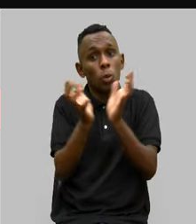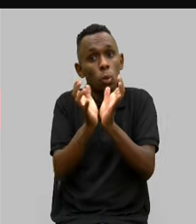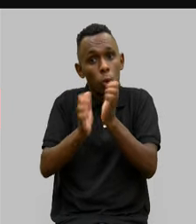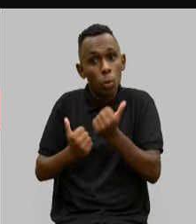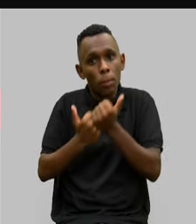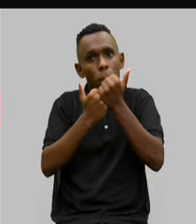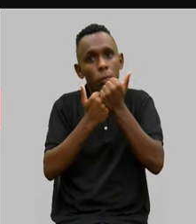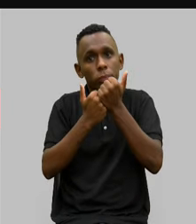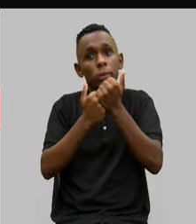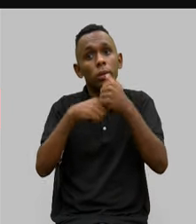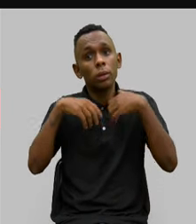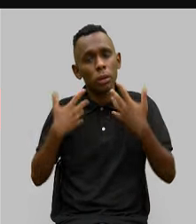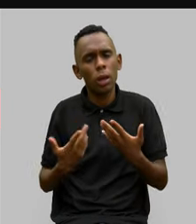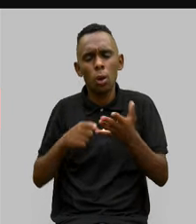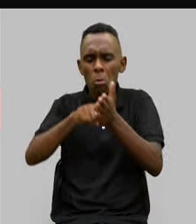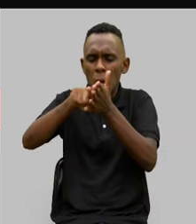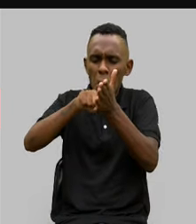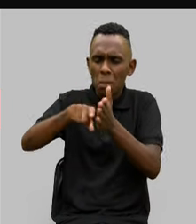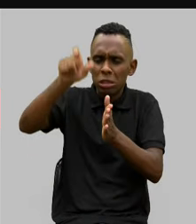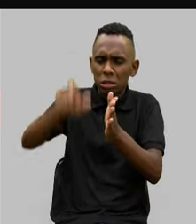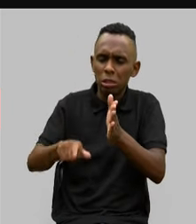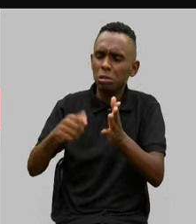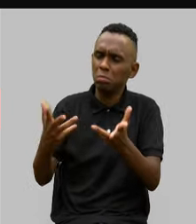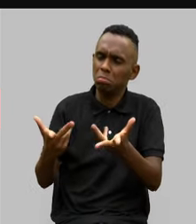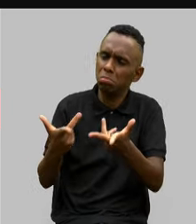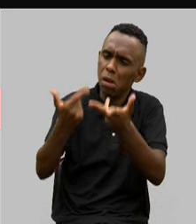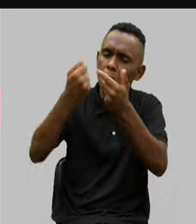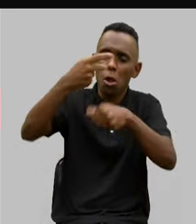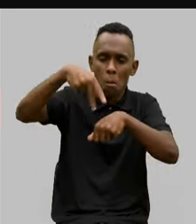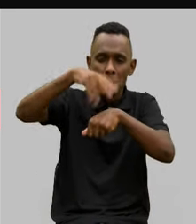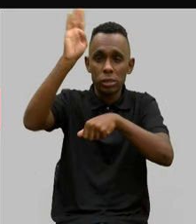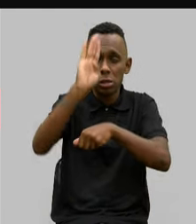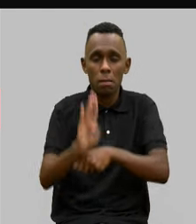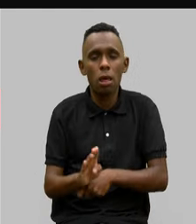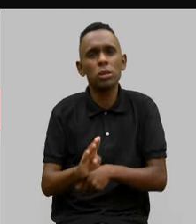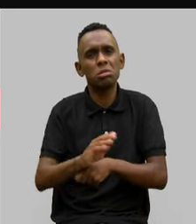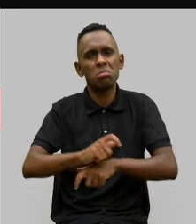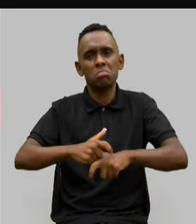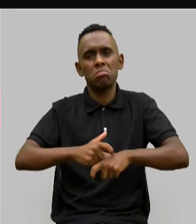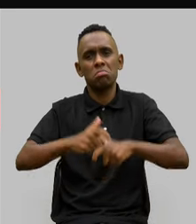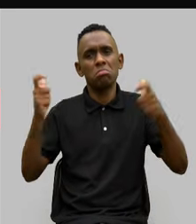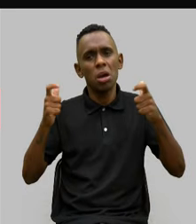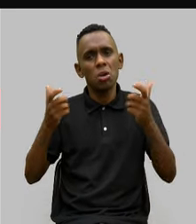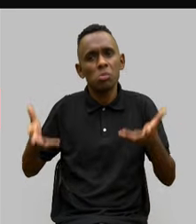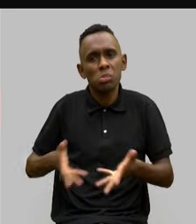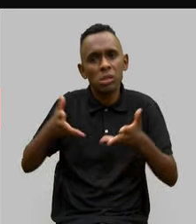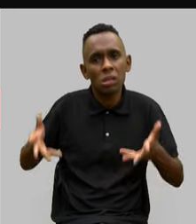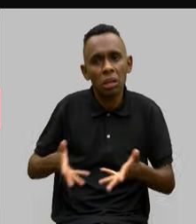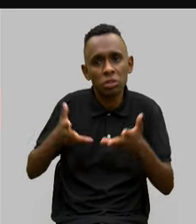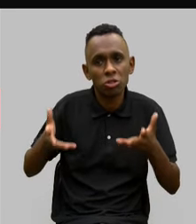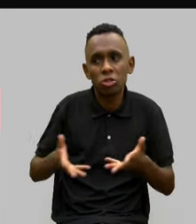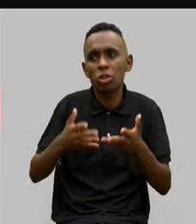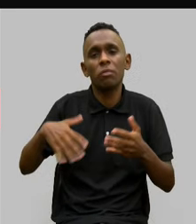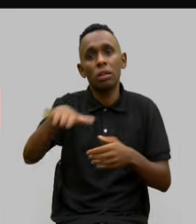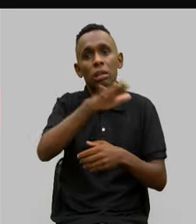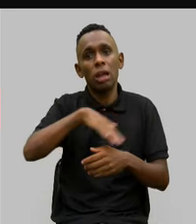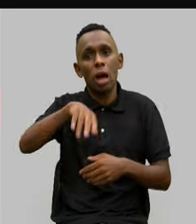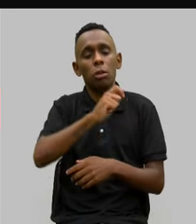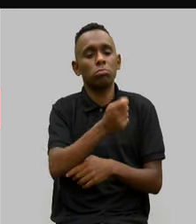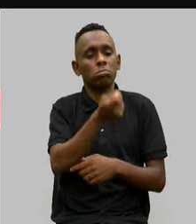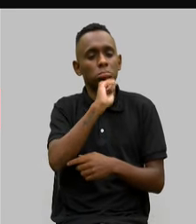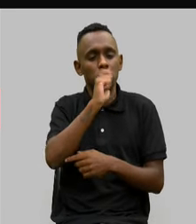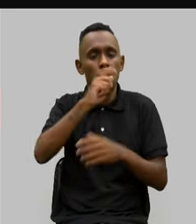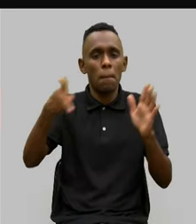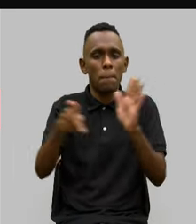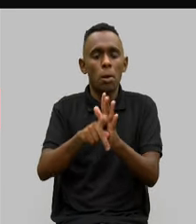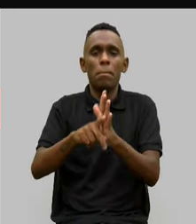dele aqui mas foi um cientista de ponta aqui no Brasil foi um dos maiores incentivadores da maconha medicinal